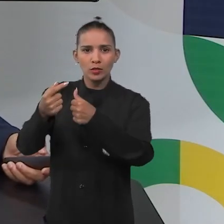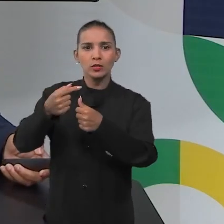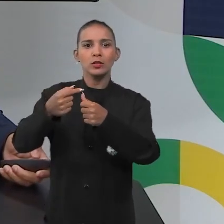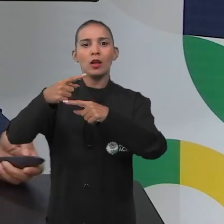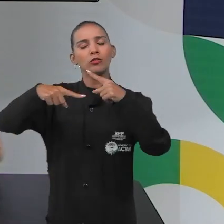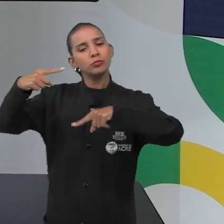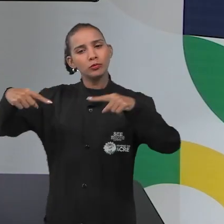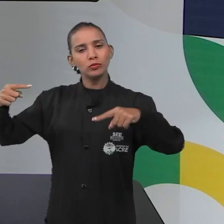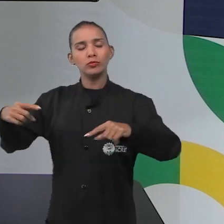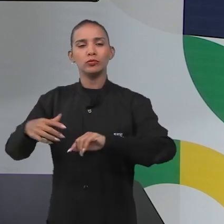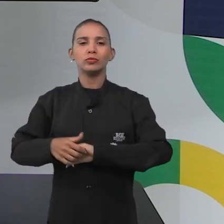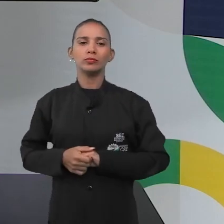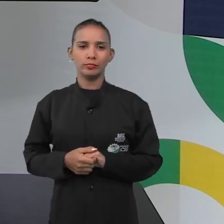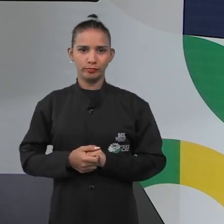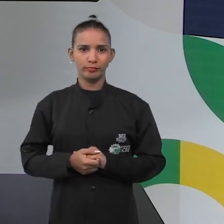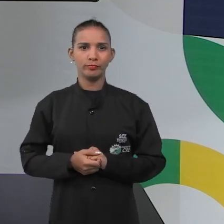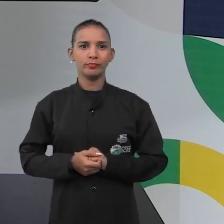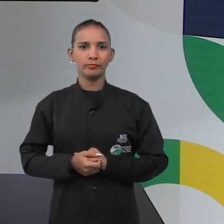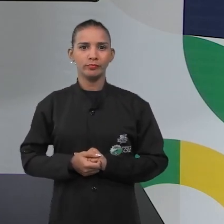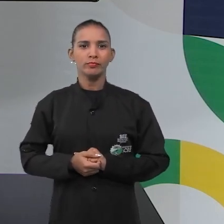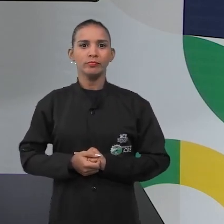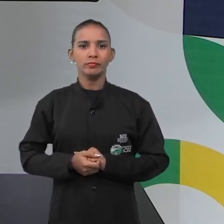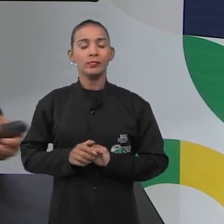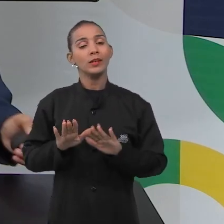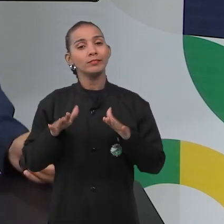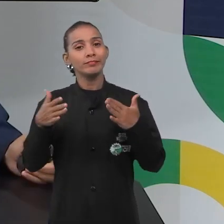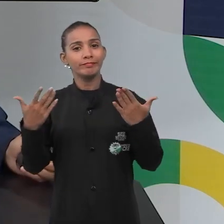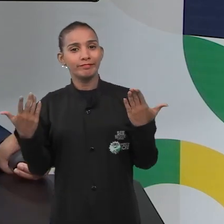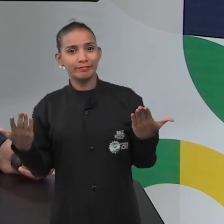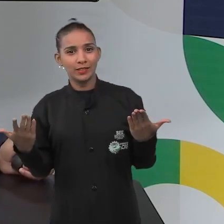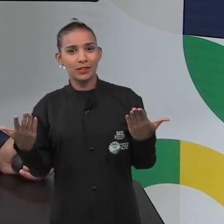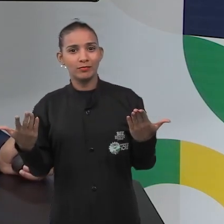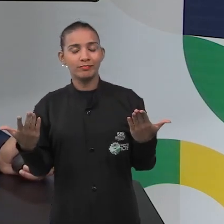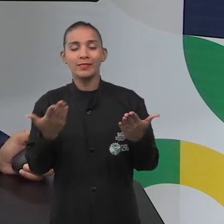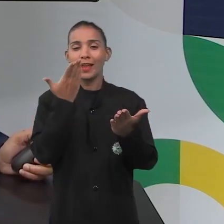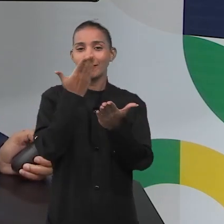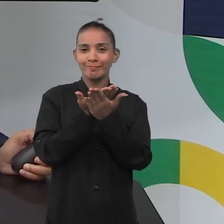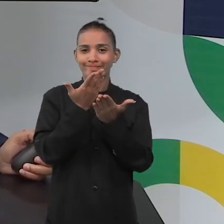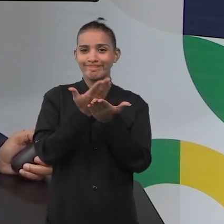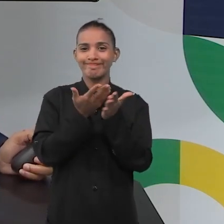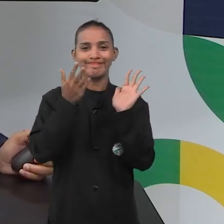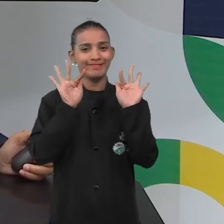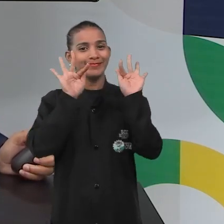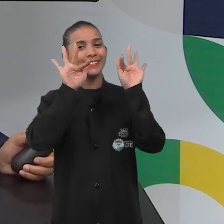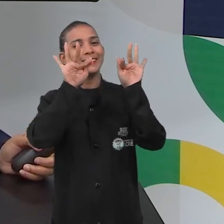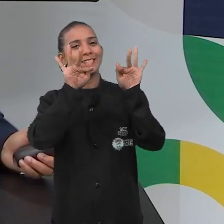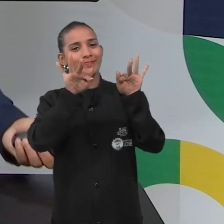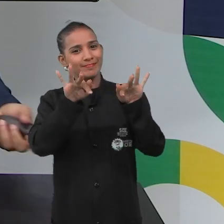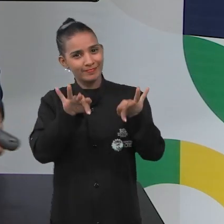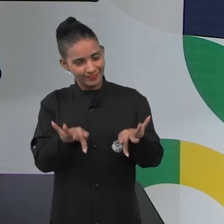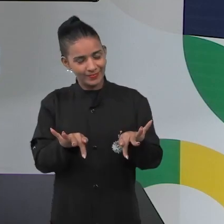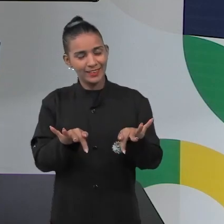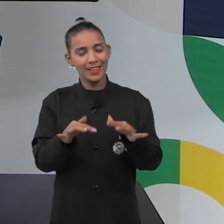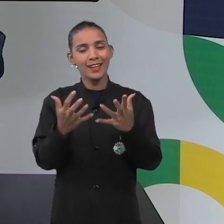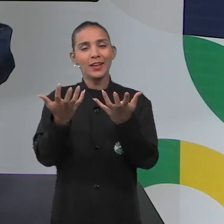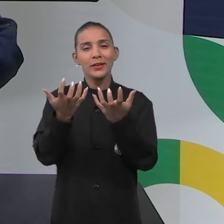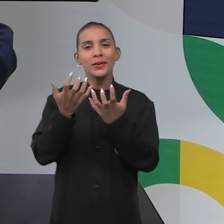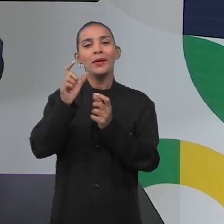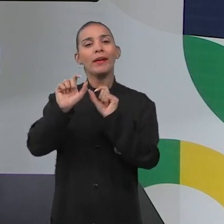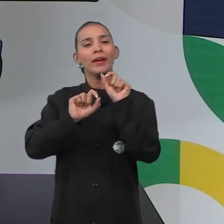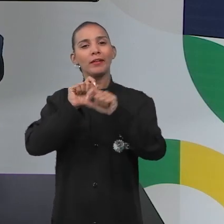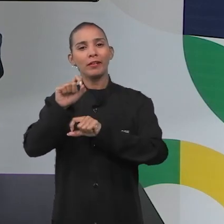indústria, tá? Bom, pessoal, chegamos ao fim da nossa aula e eu quero trazer